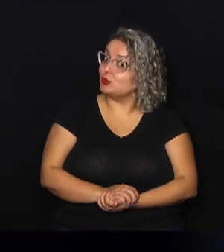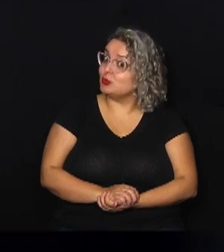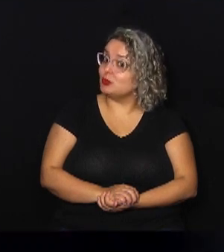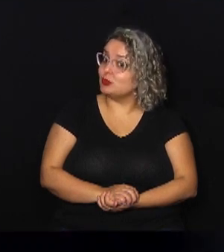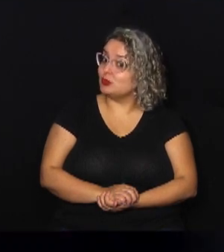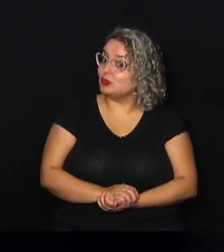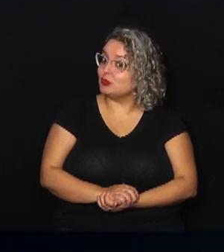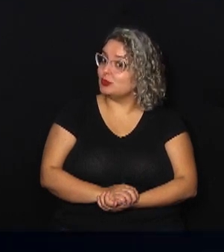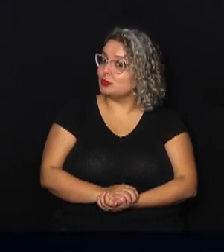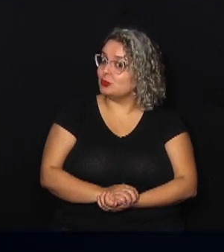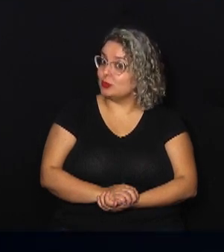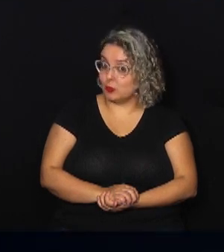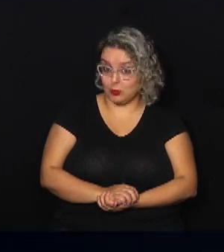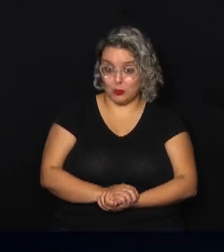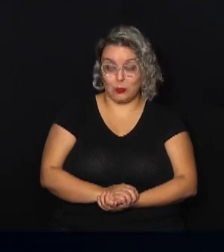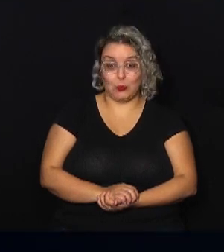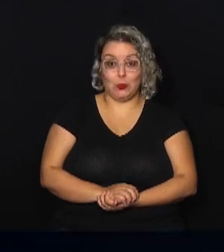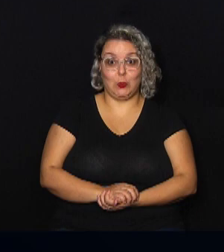Ant-Man.